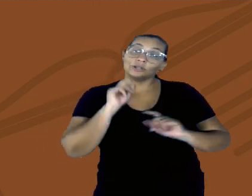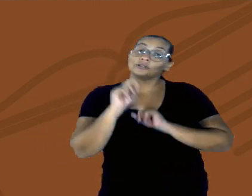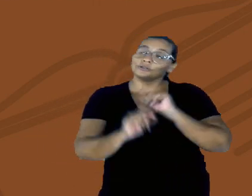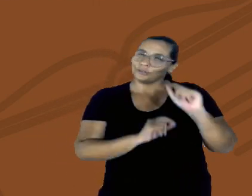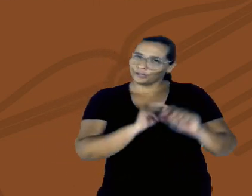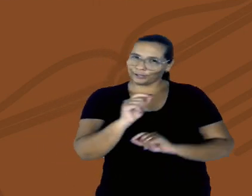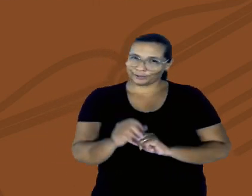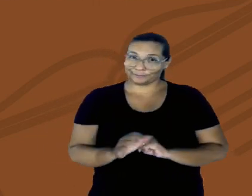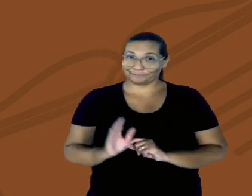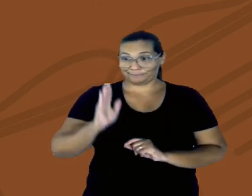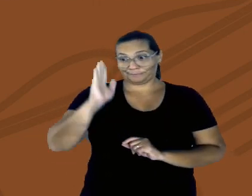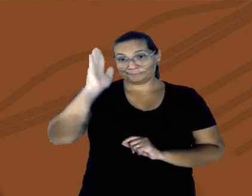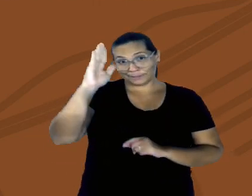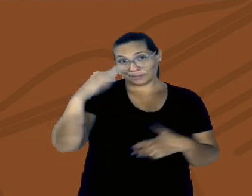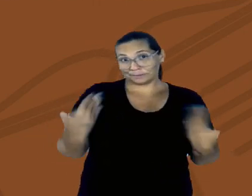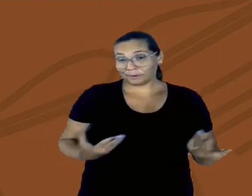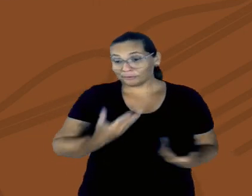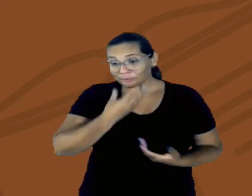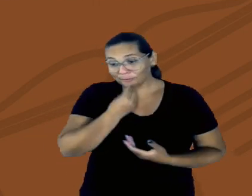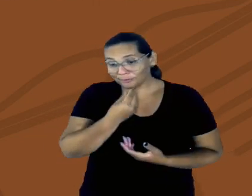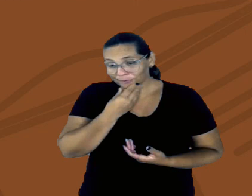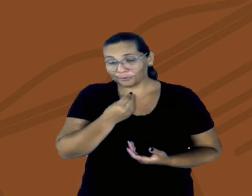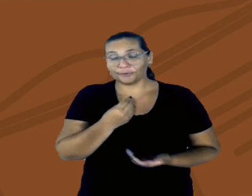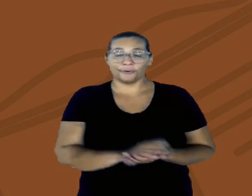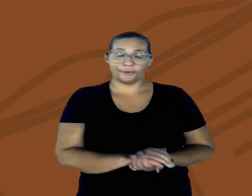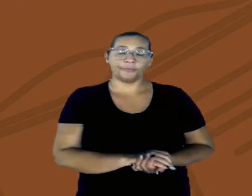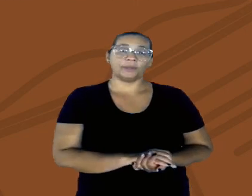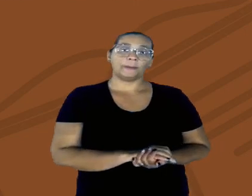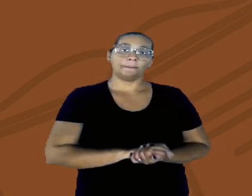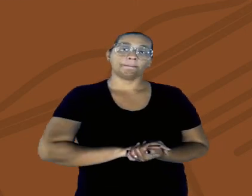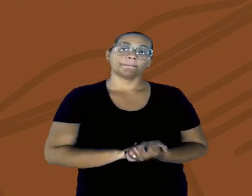com os homens, né? Tem pesquisa aí que mostram que